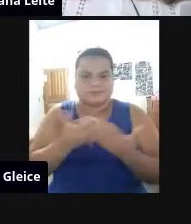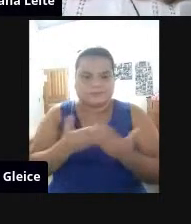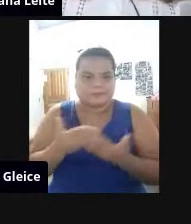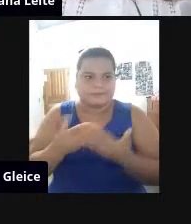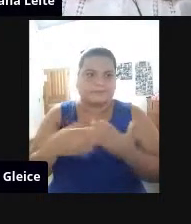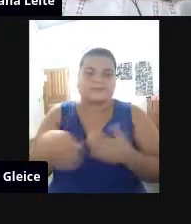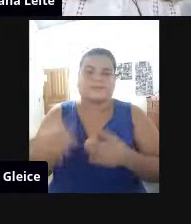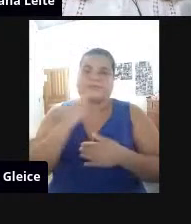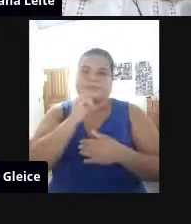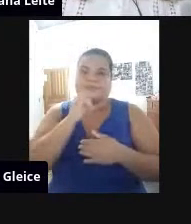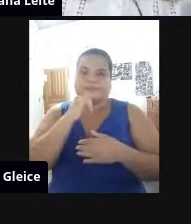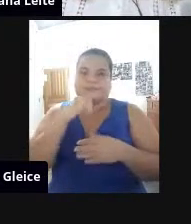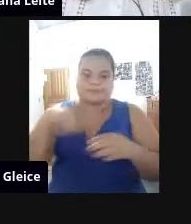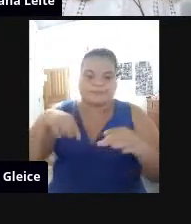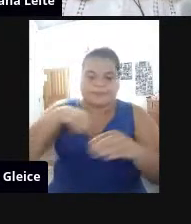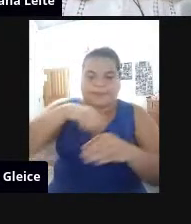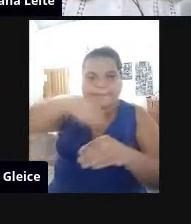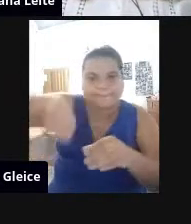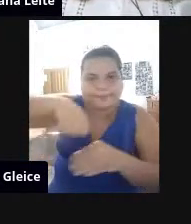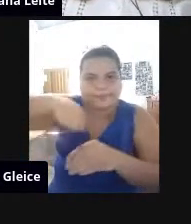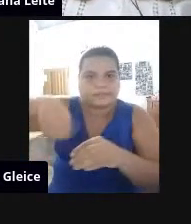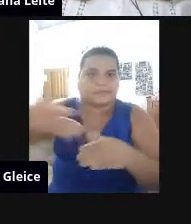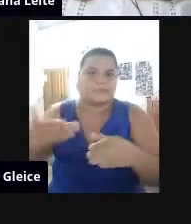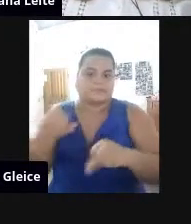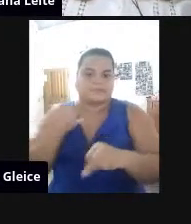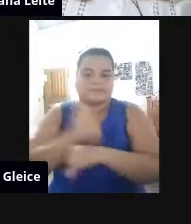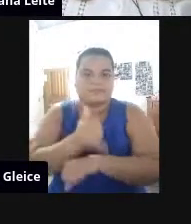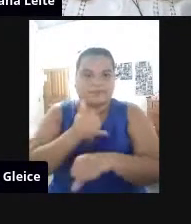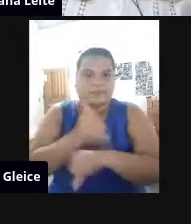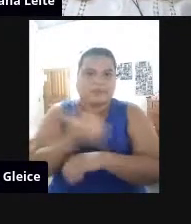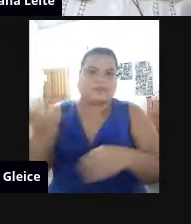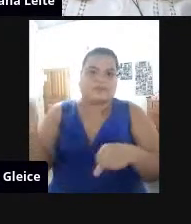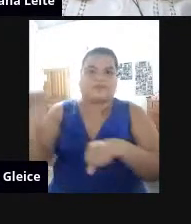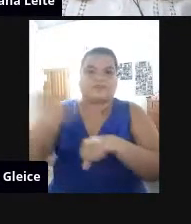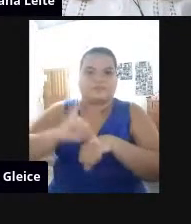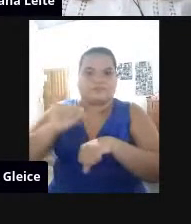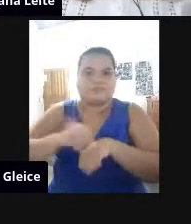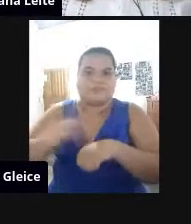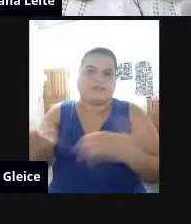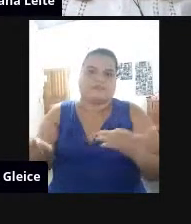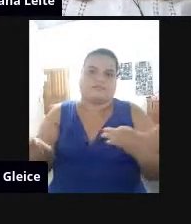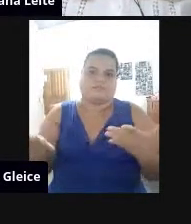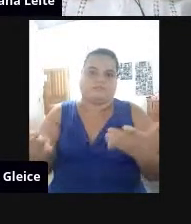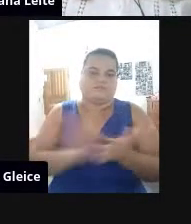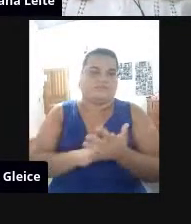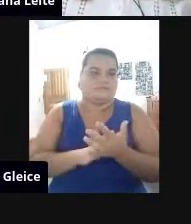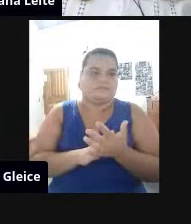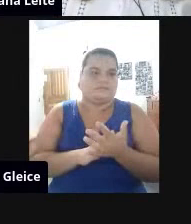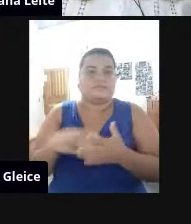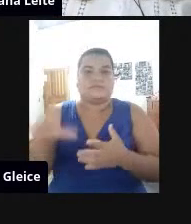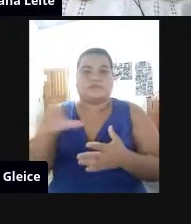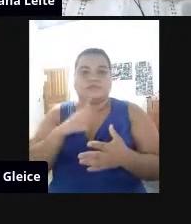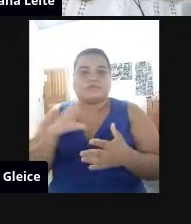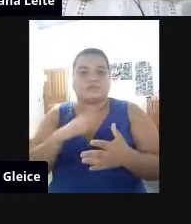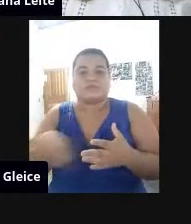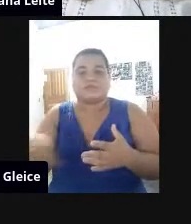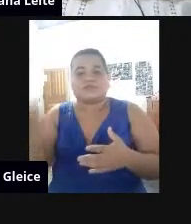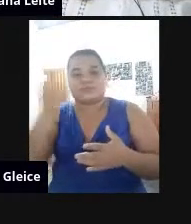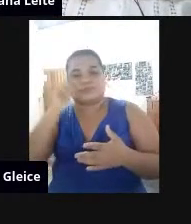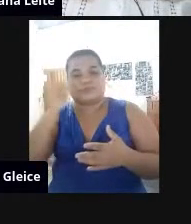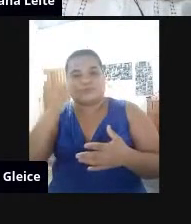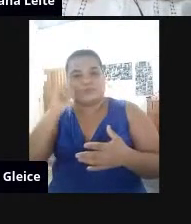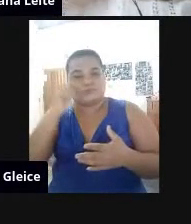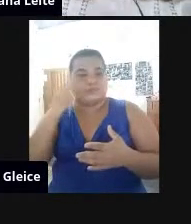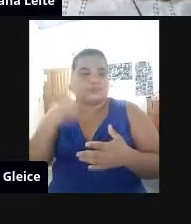tirar substâncias, a gente tem muito contato com essas substâncias no nosso dia a dia, produtos de higiene